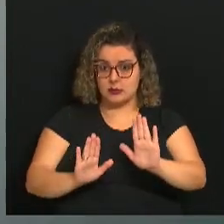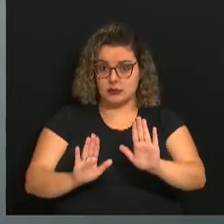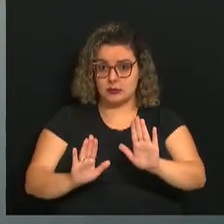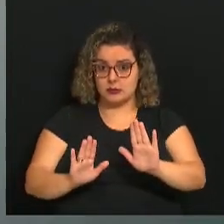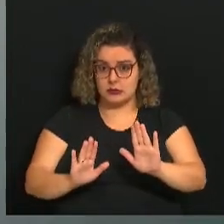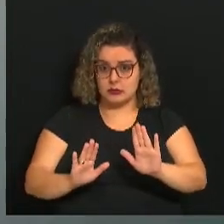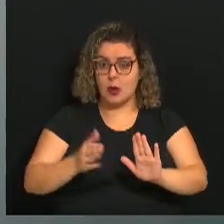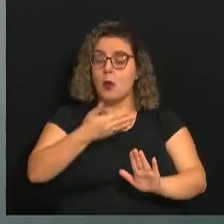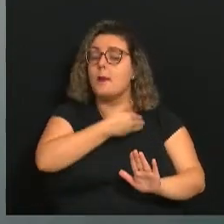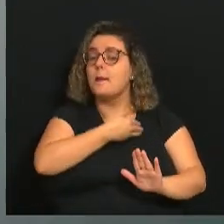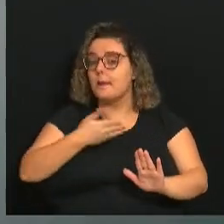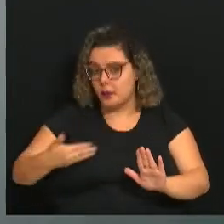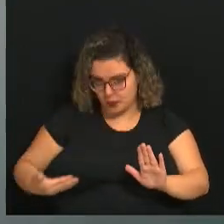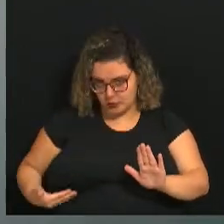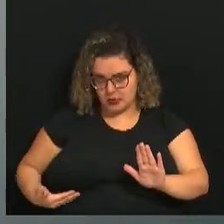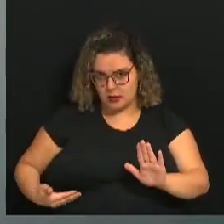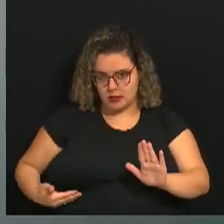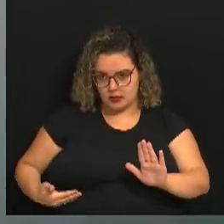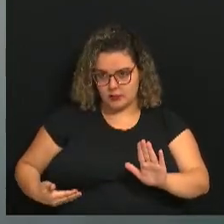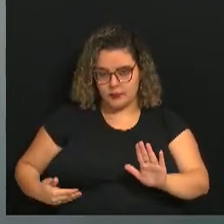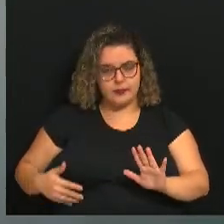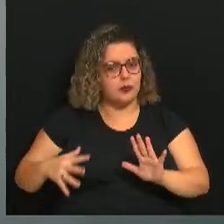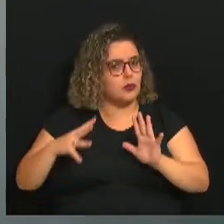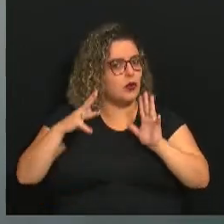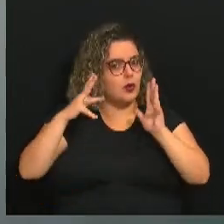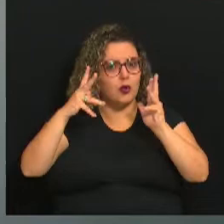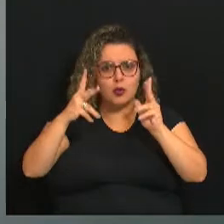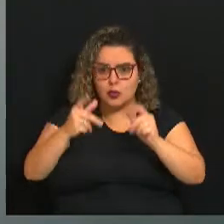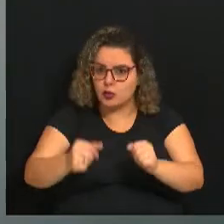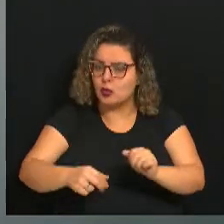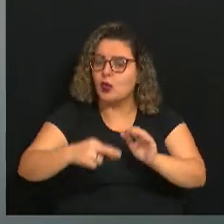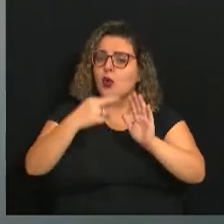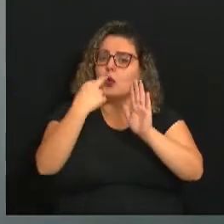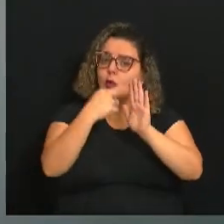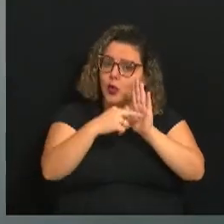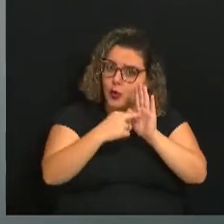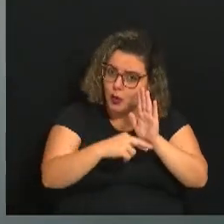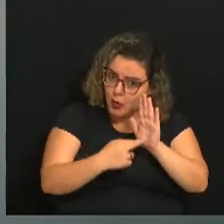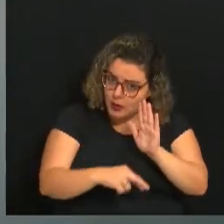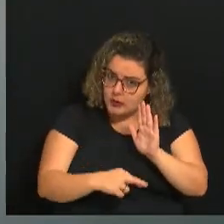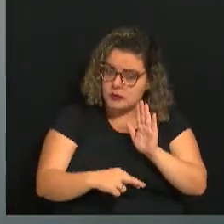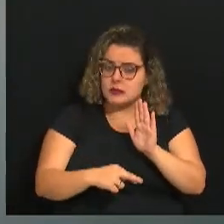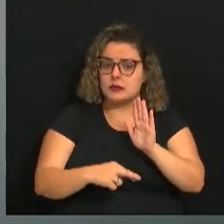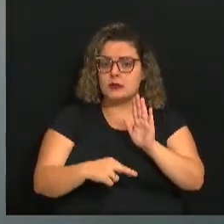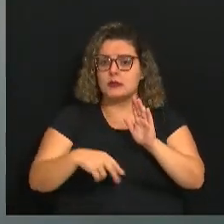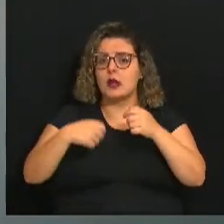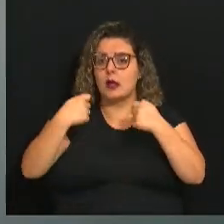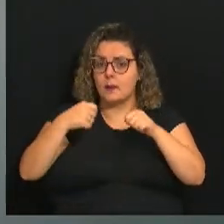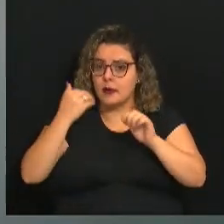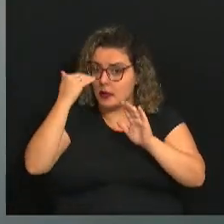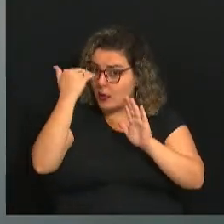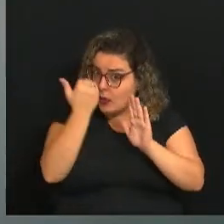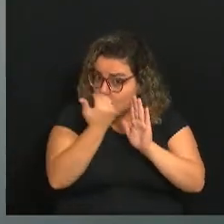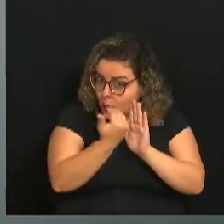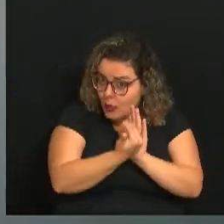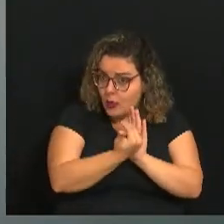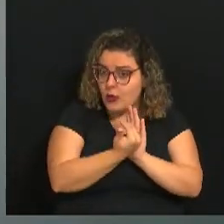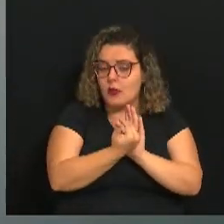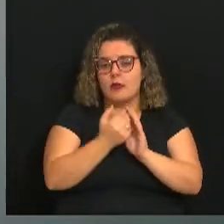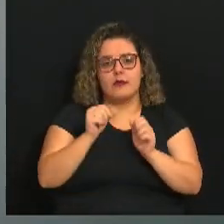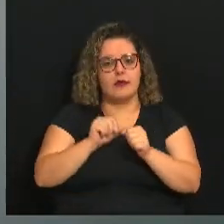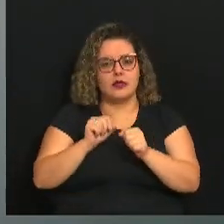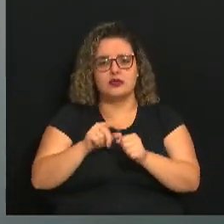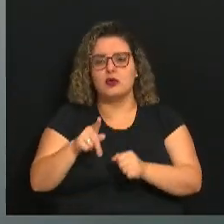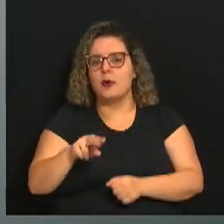Essa licitação, ela segue todos os trâmites que ela precisa seguir, vai para o pregão,